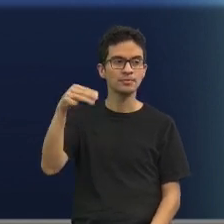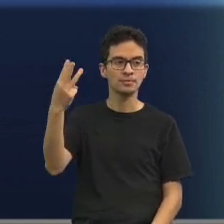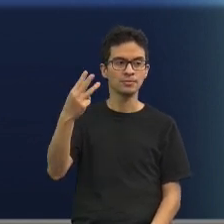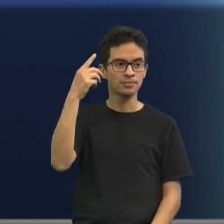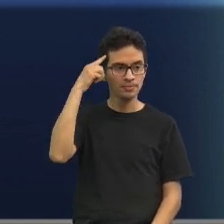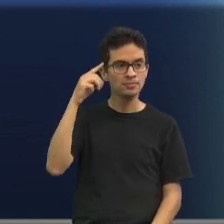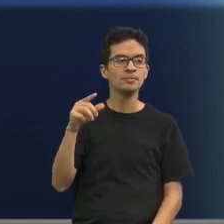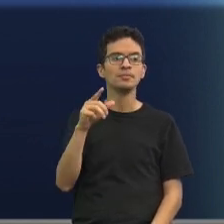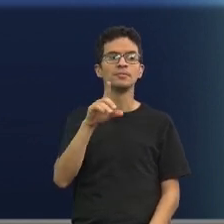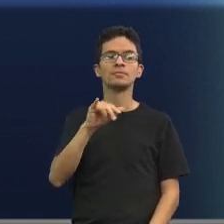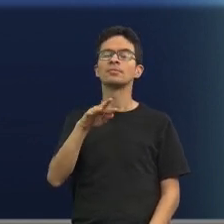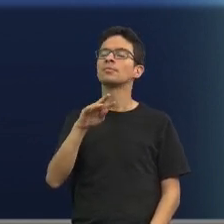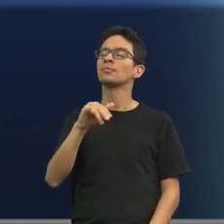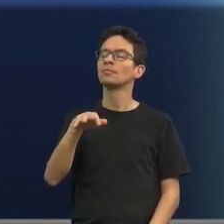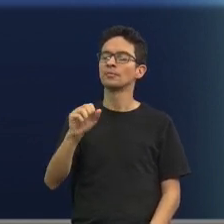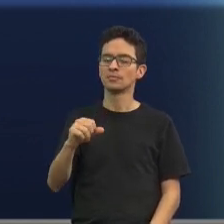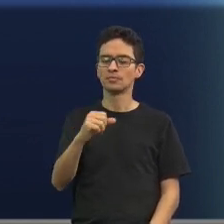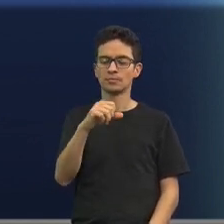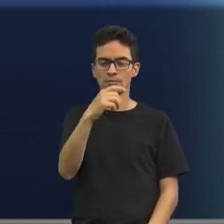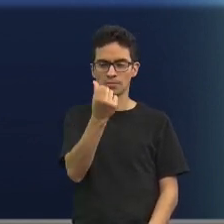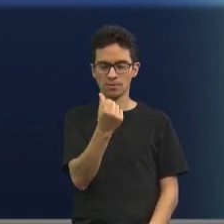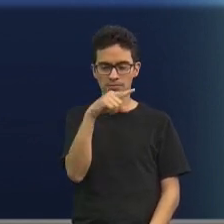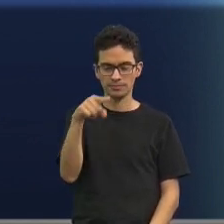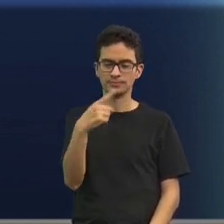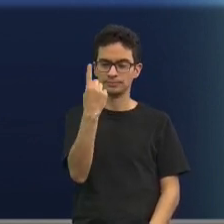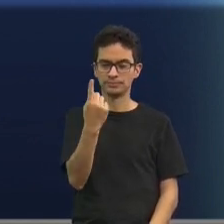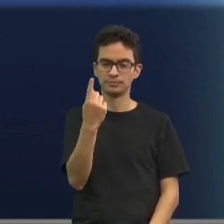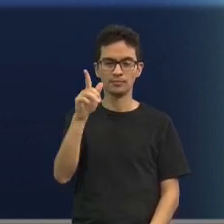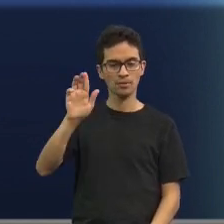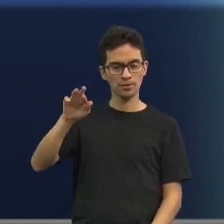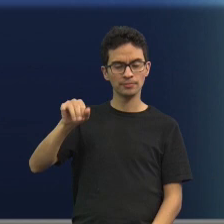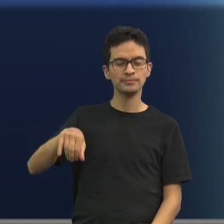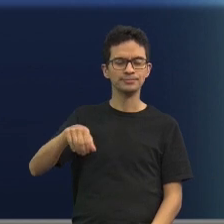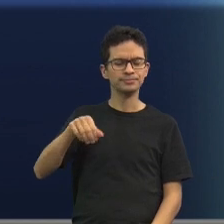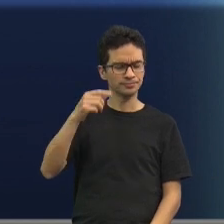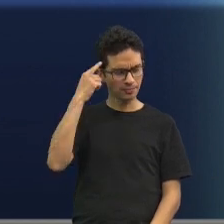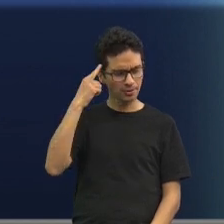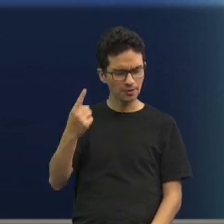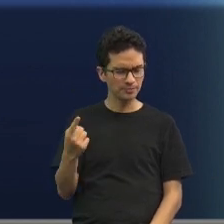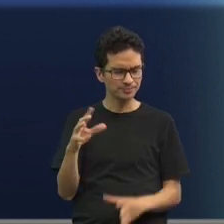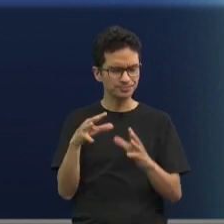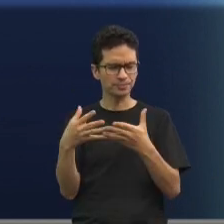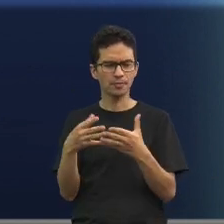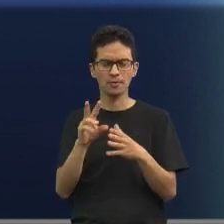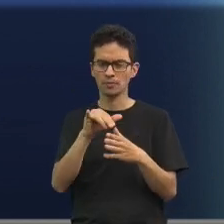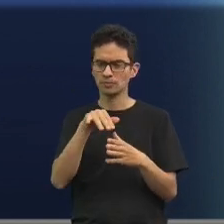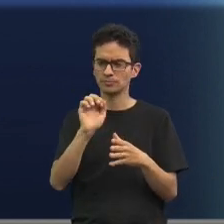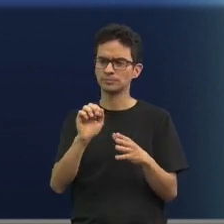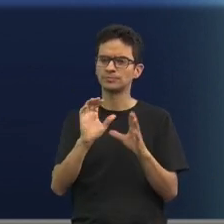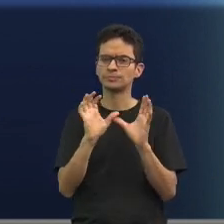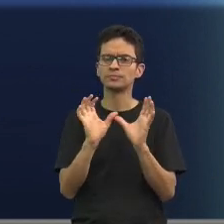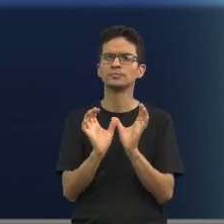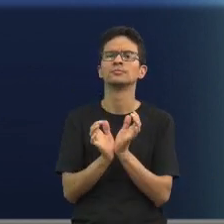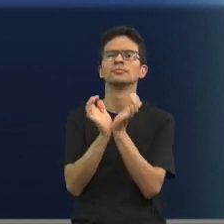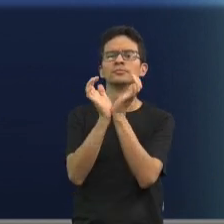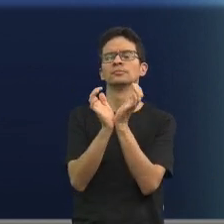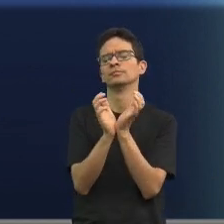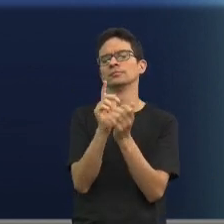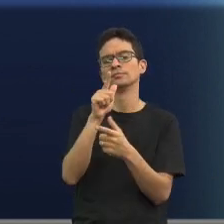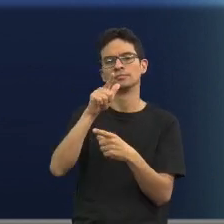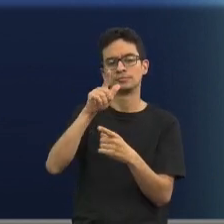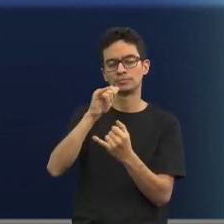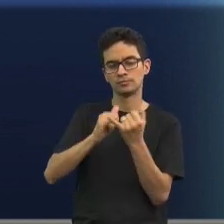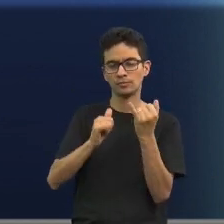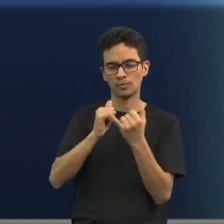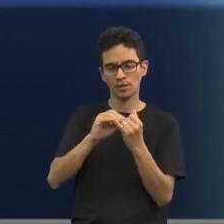densidade seja hologramas por centímetros cúbicos que o volume da passa é similar à de um cilindro